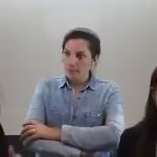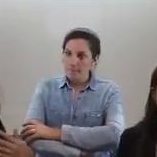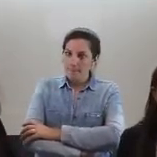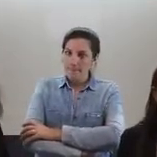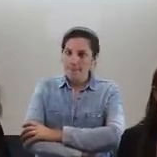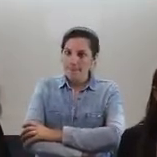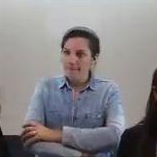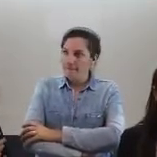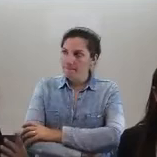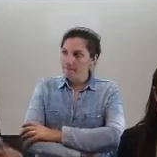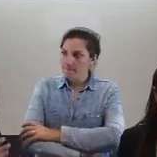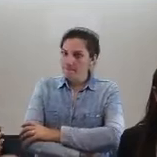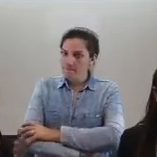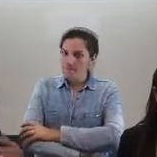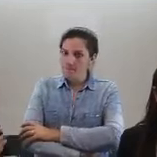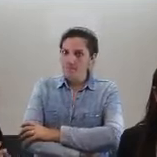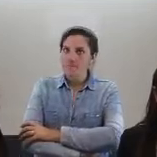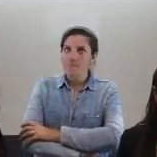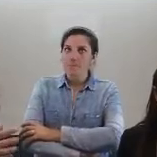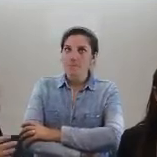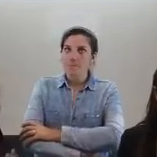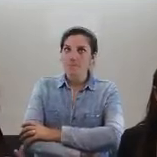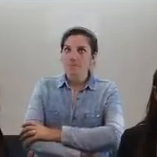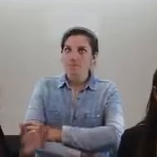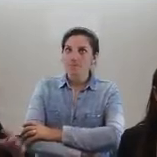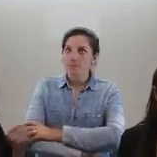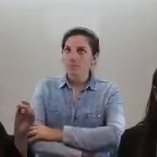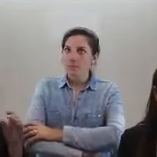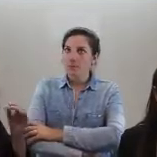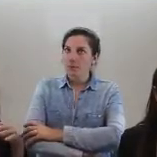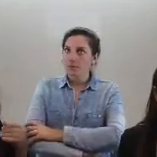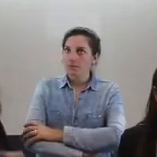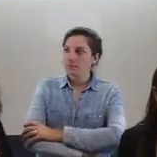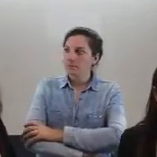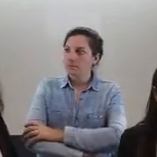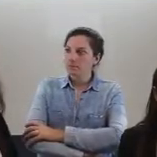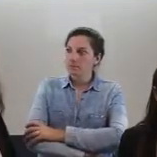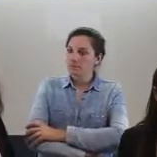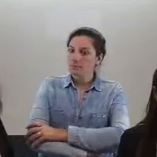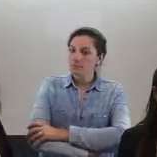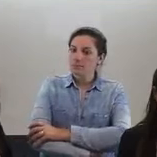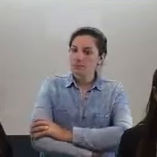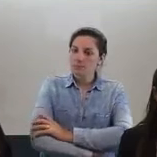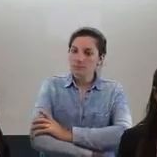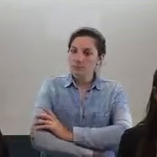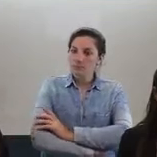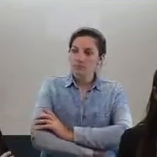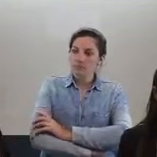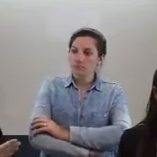a pesquisa em si, né? Ela é de forma internacional e essas bases, ela busca esses artigos internacionais